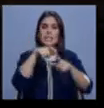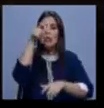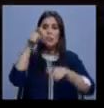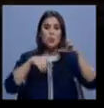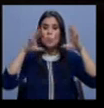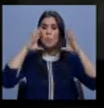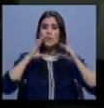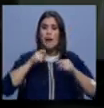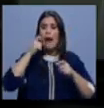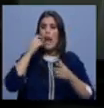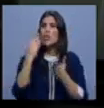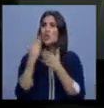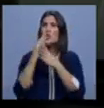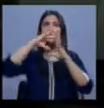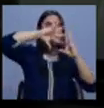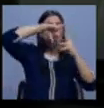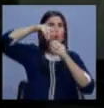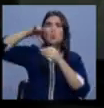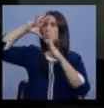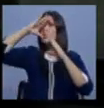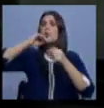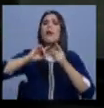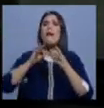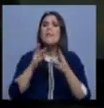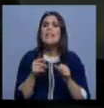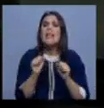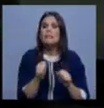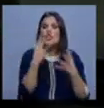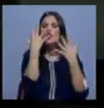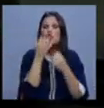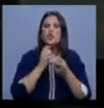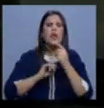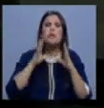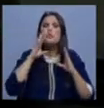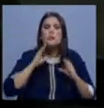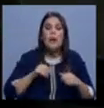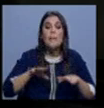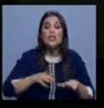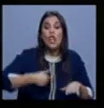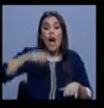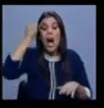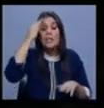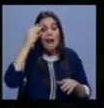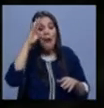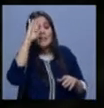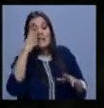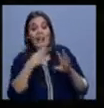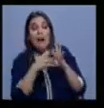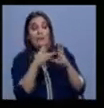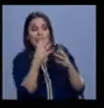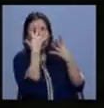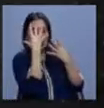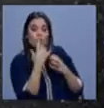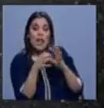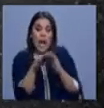sabem sobre a natureza dessa matéria escura. Ora bem, mas aquilo que nós julgávamos que sabíamos sobre a matéria escura, quando é aplicada à trajetória